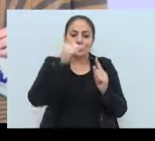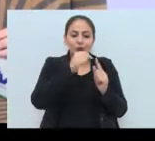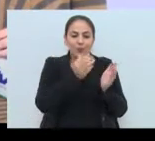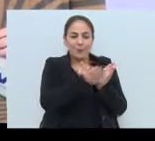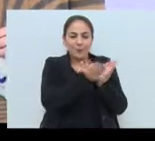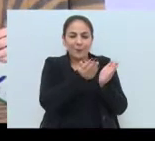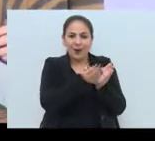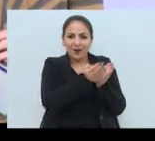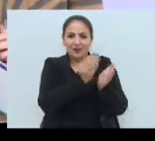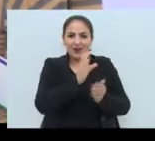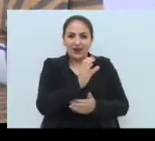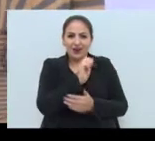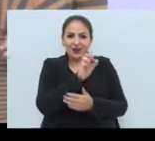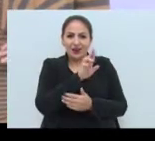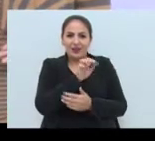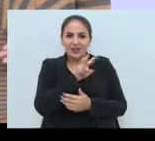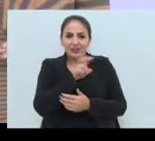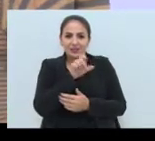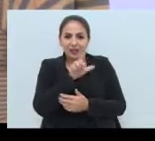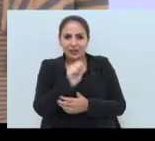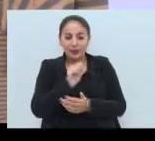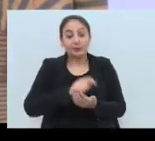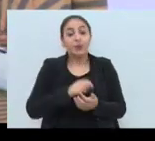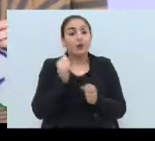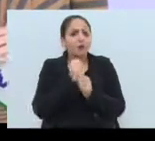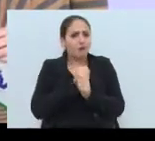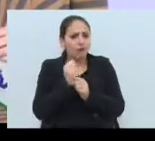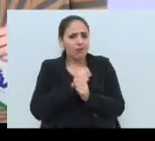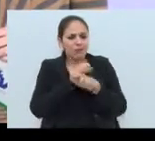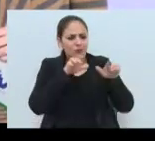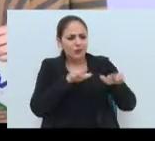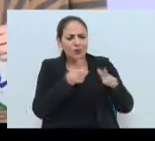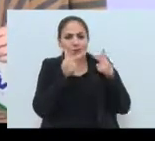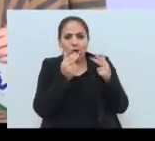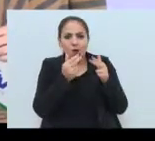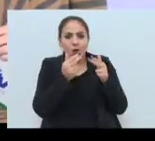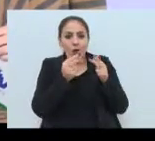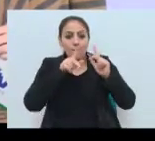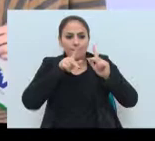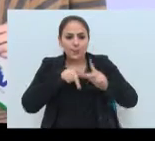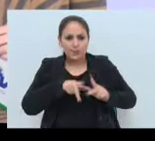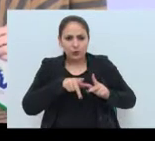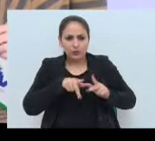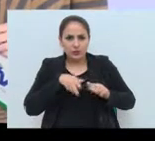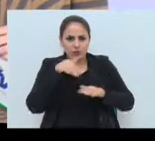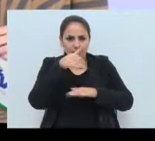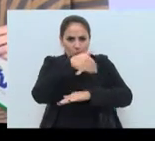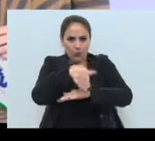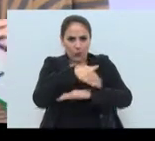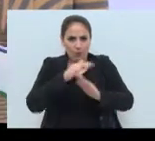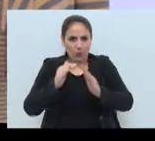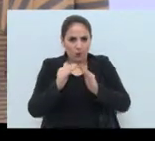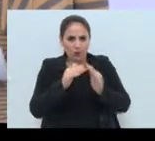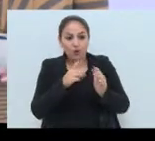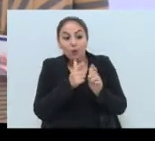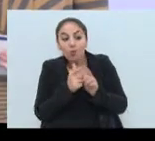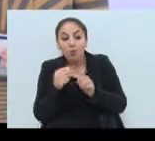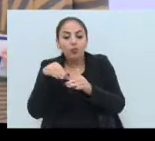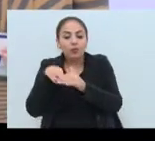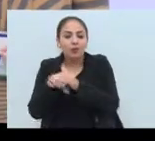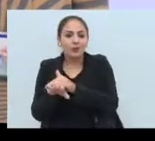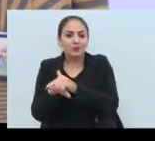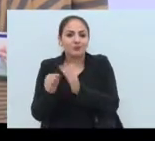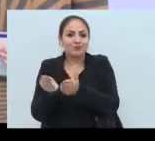da caravela, mas há alguns anos o local serve apenas de refúgio para moradores de rua e espaço